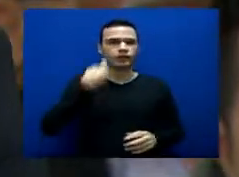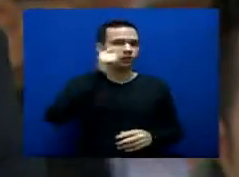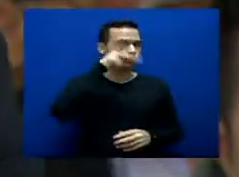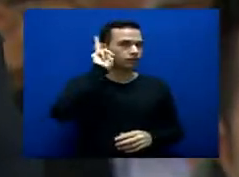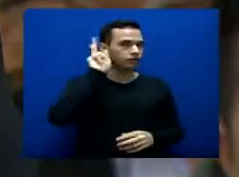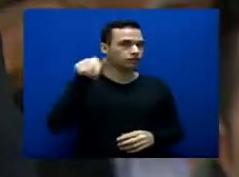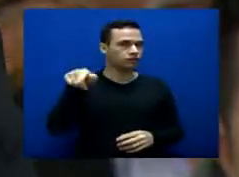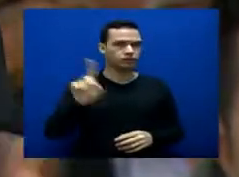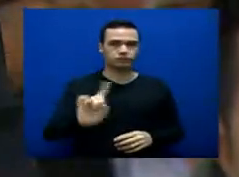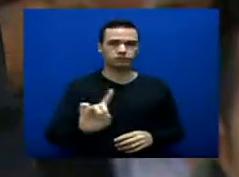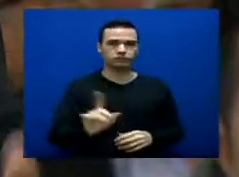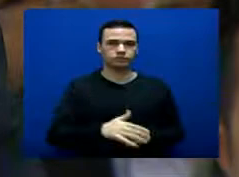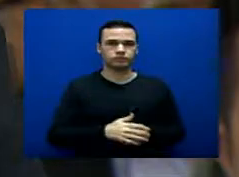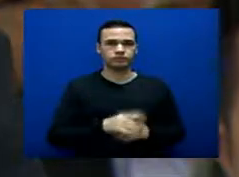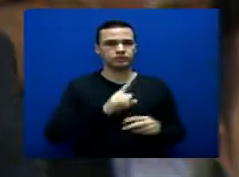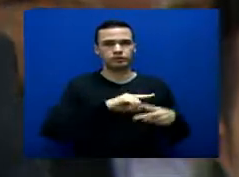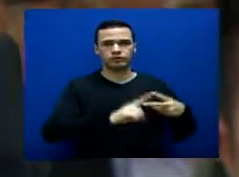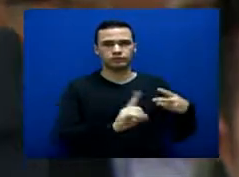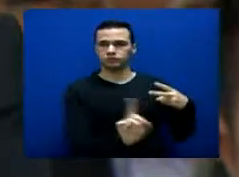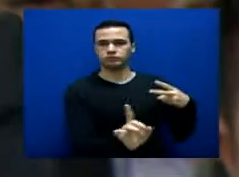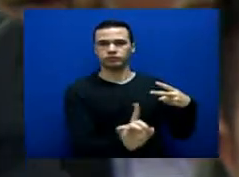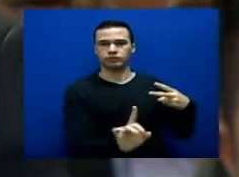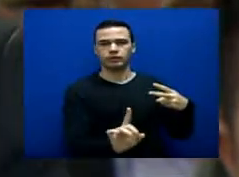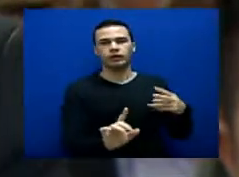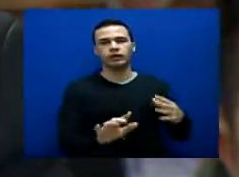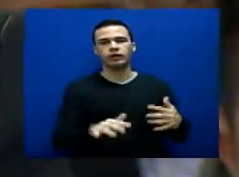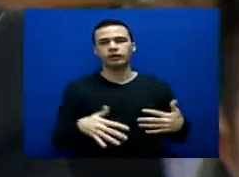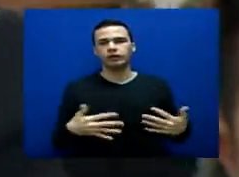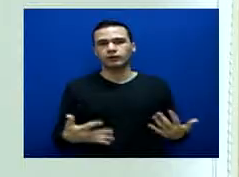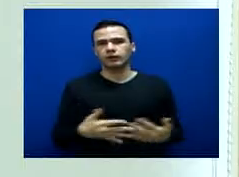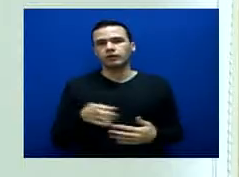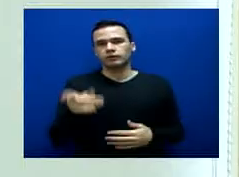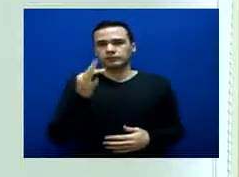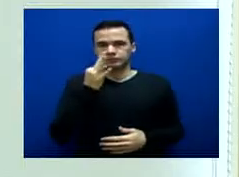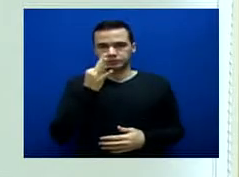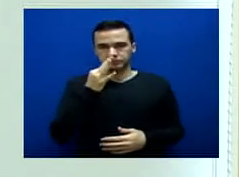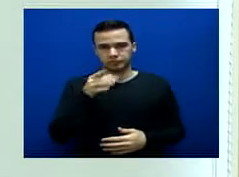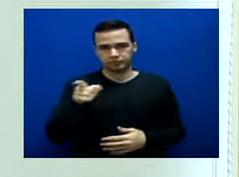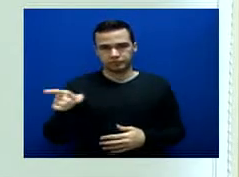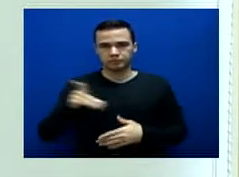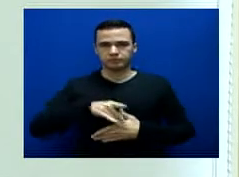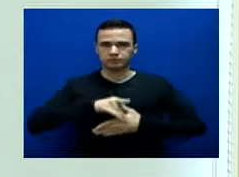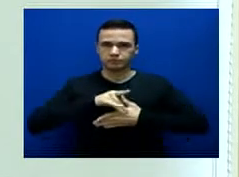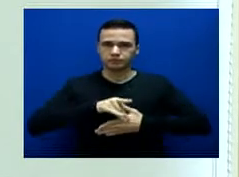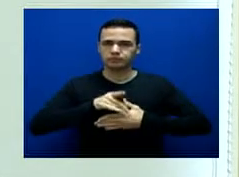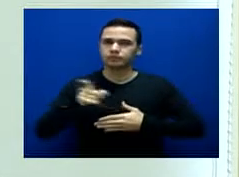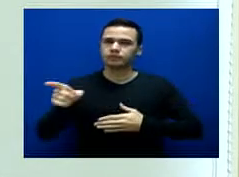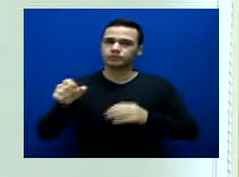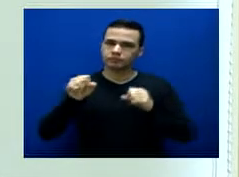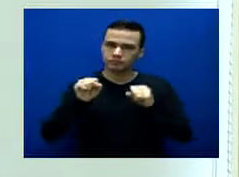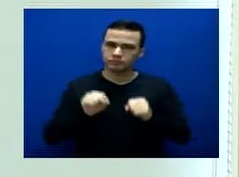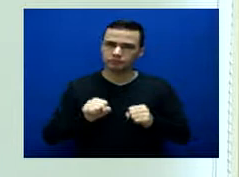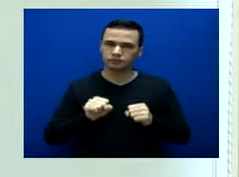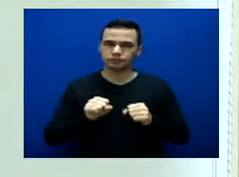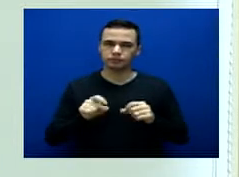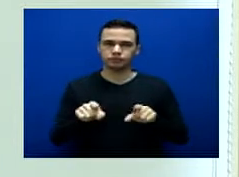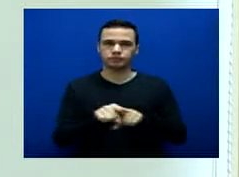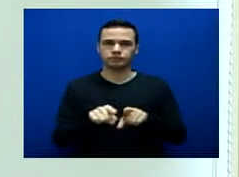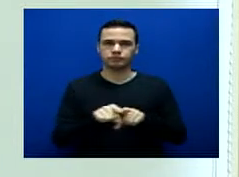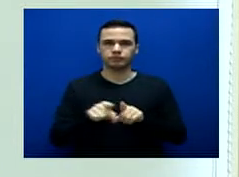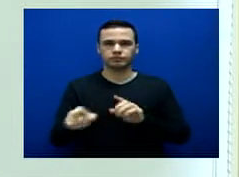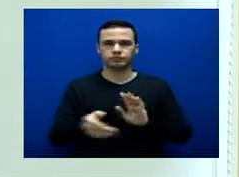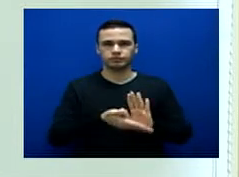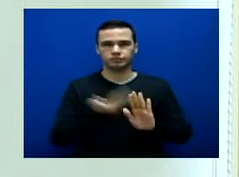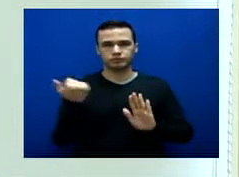dá? Não, nenhum que... dos dois colegas. Então, vereador Dino, França... V. Exª, como líder, vocês poderiam interferir junto ao vereador Irineu para que